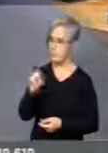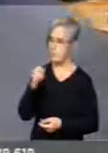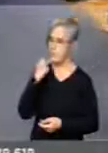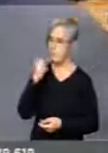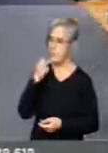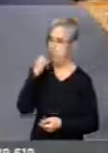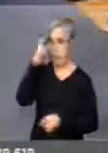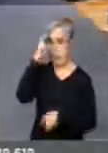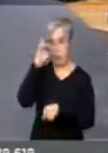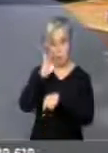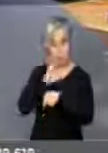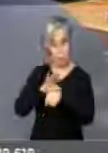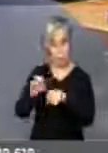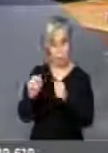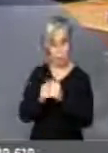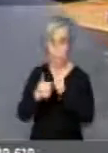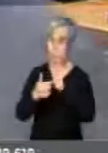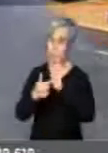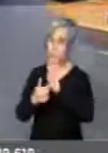mostrando